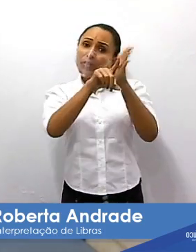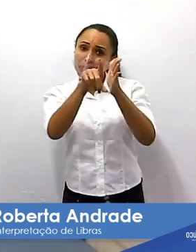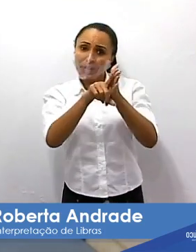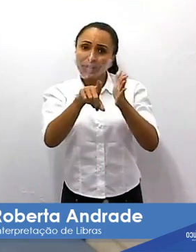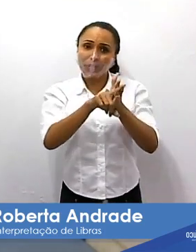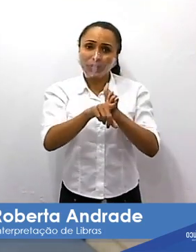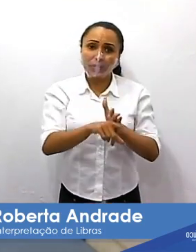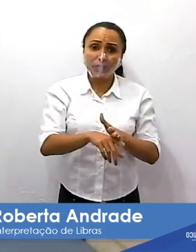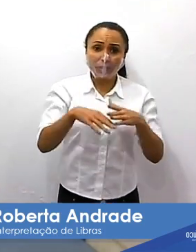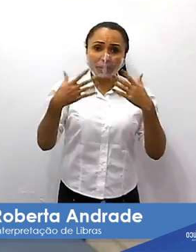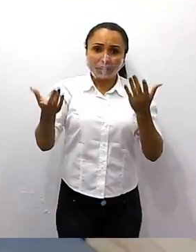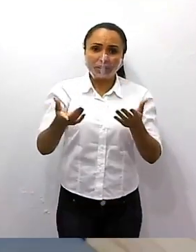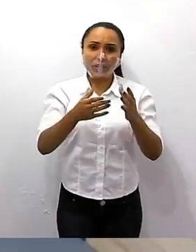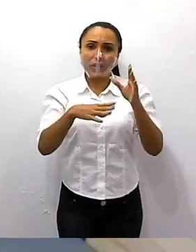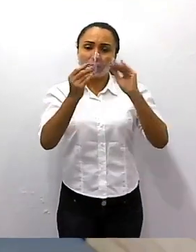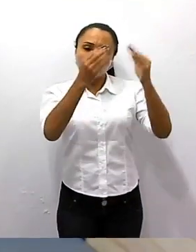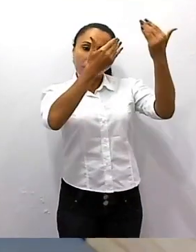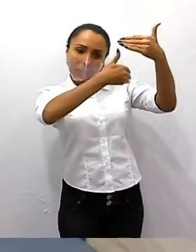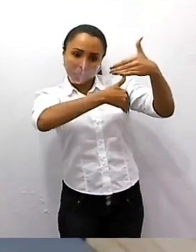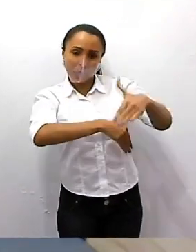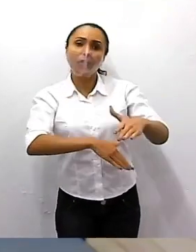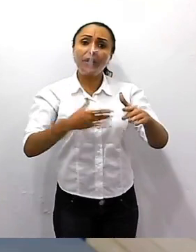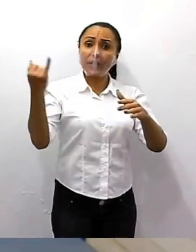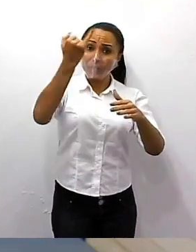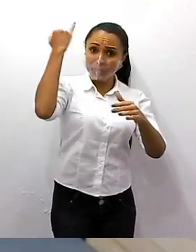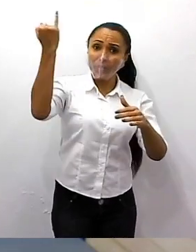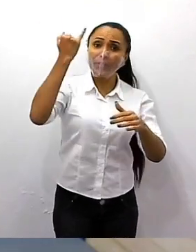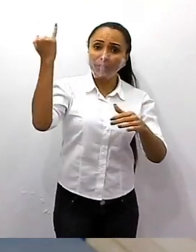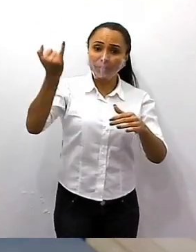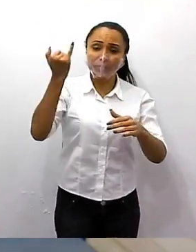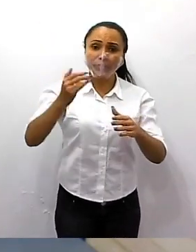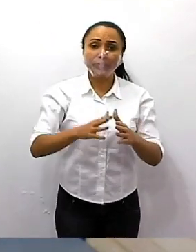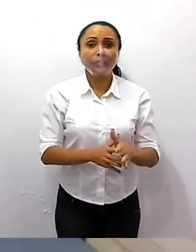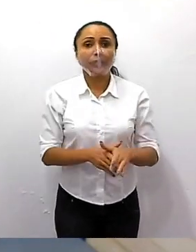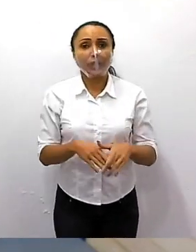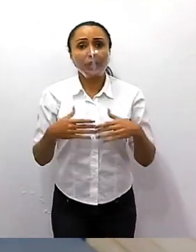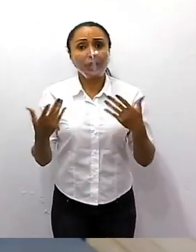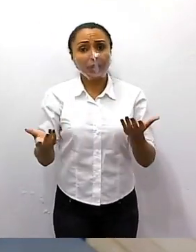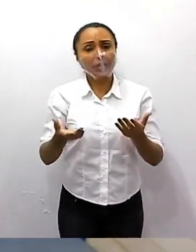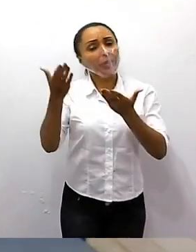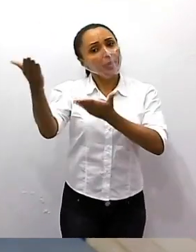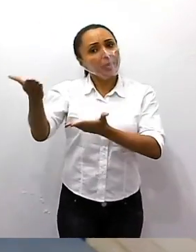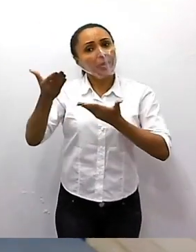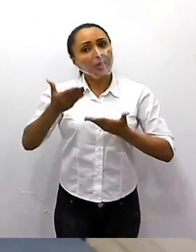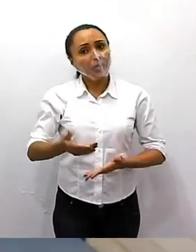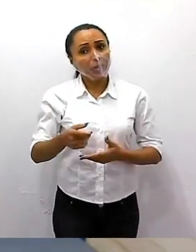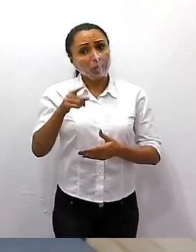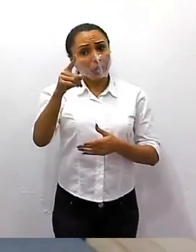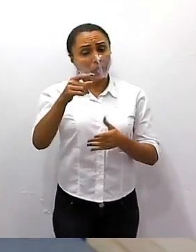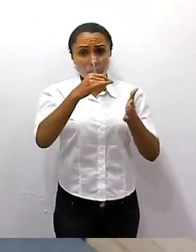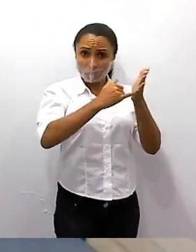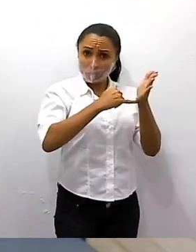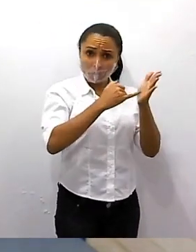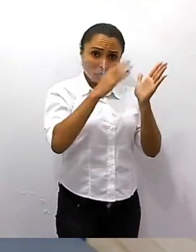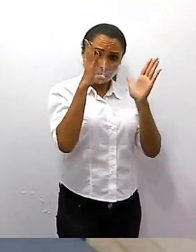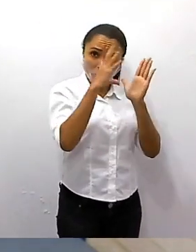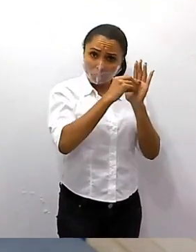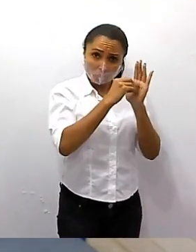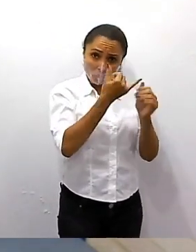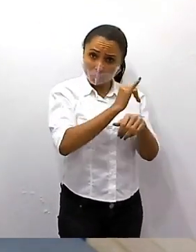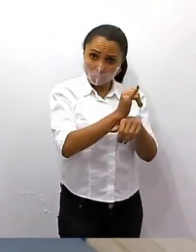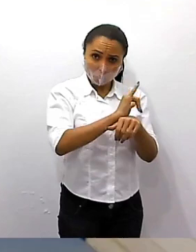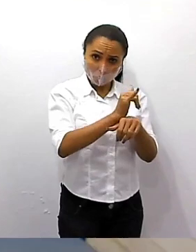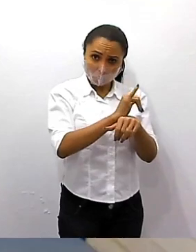que estarão na nossa prova, como isso é importante, não é? Olha, sejam bem-vindos, hein? Você ainda não se inscreveu no canal do EducaPE?